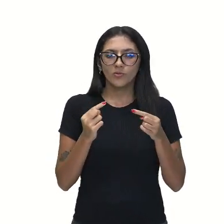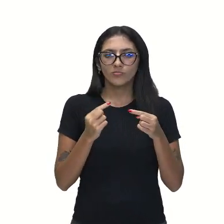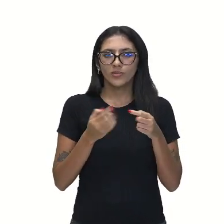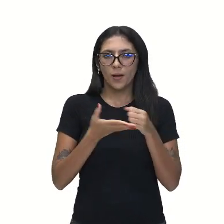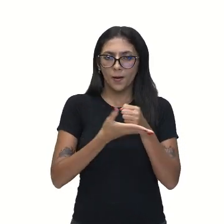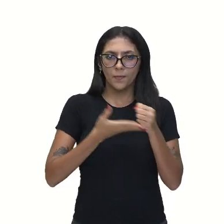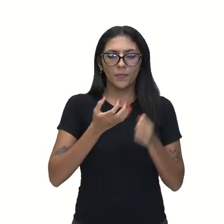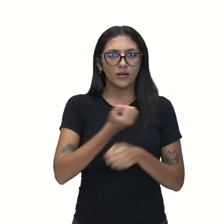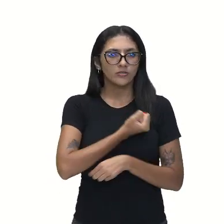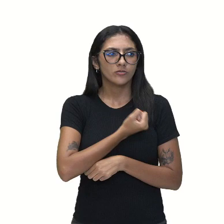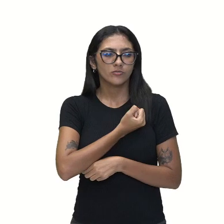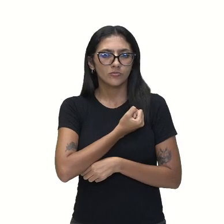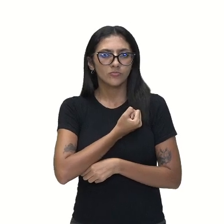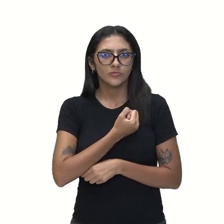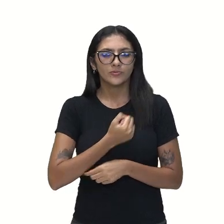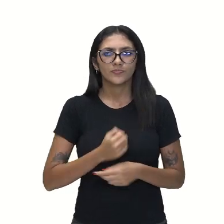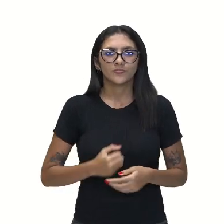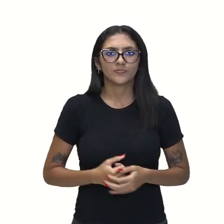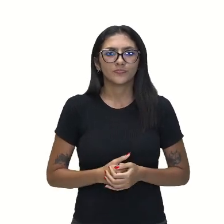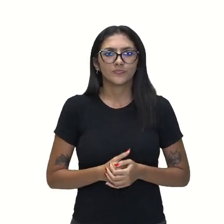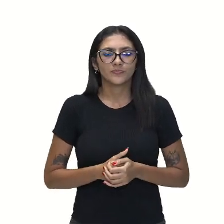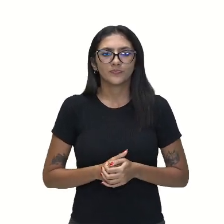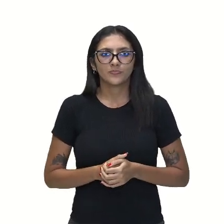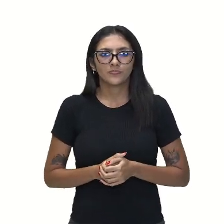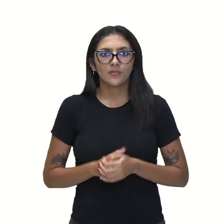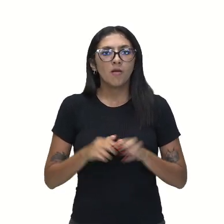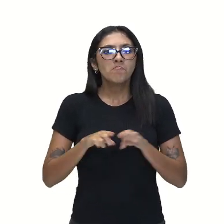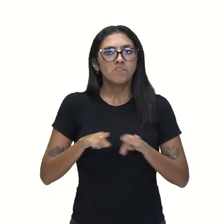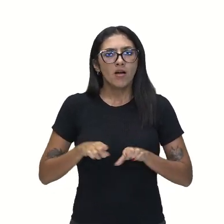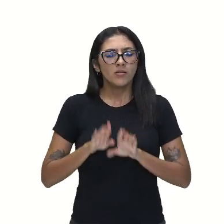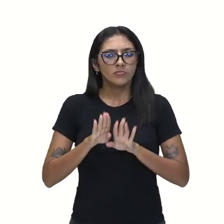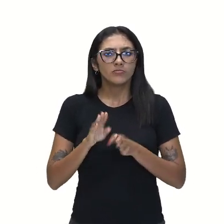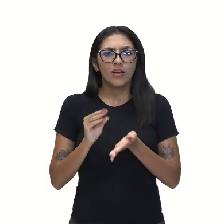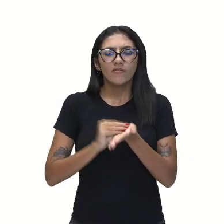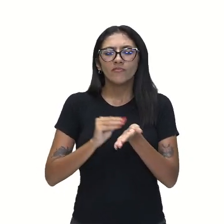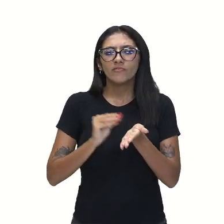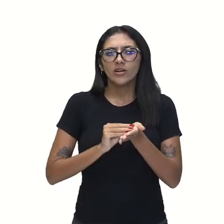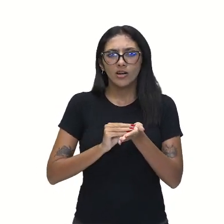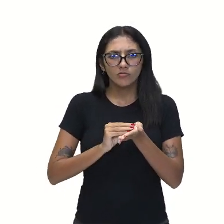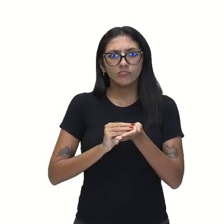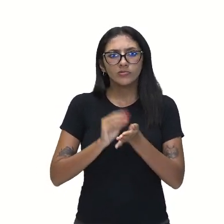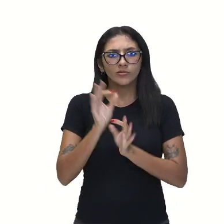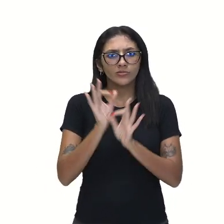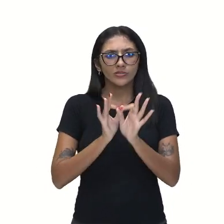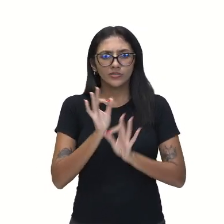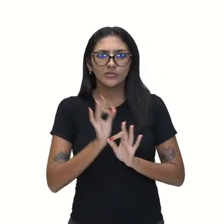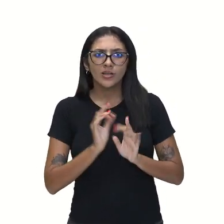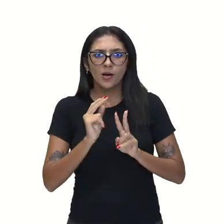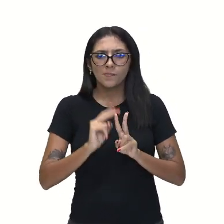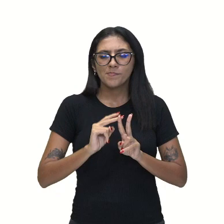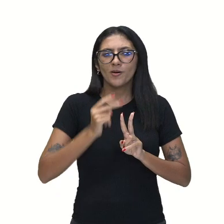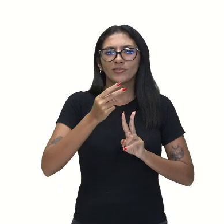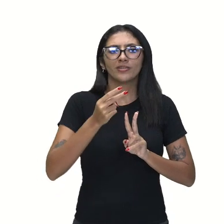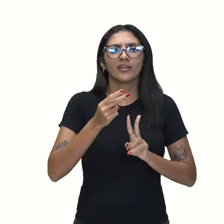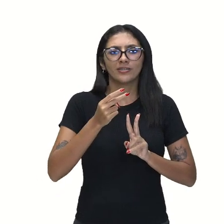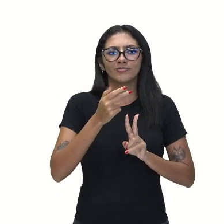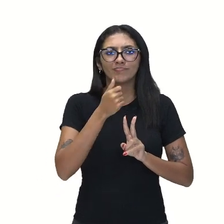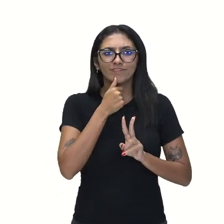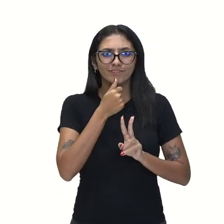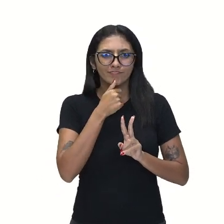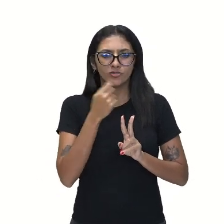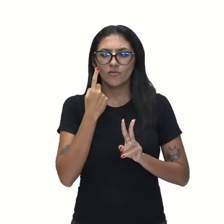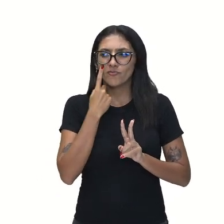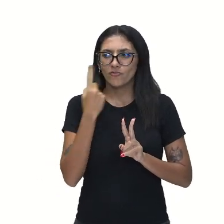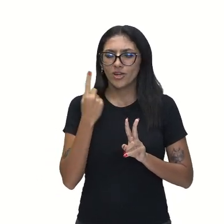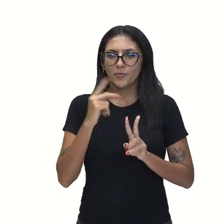consigo fazer alguma coisa aqui, né? Mas ainda está faltando resolver essa potência de potência aqui. Veja, ó, tem